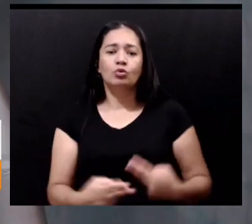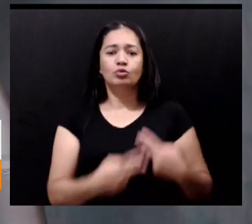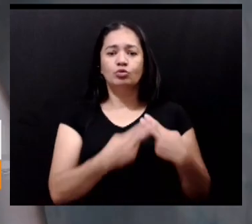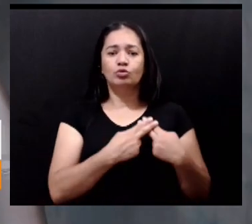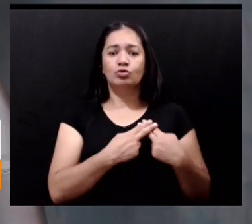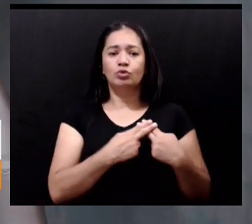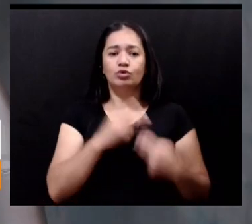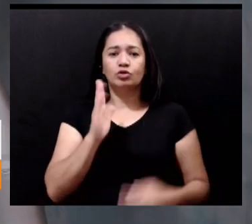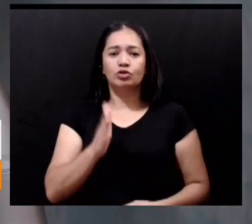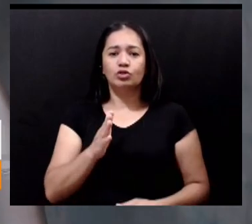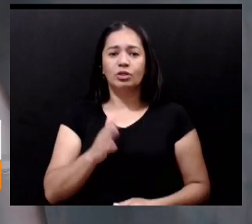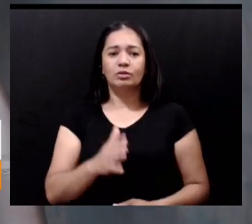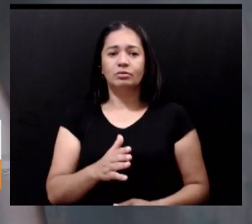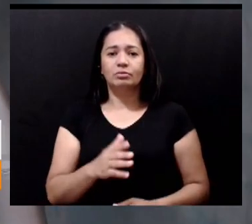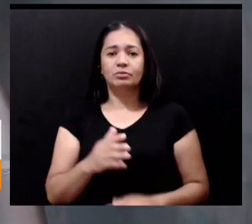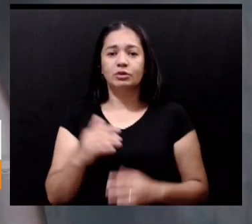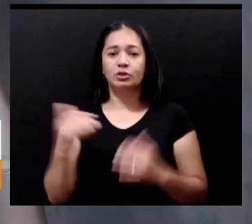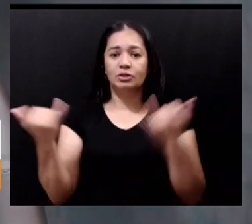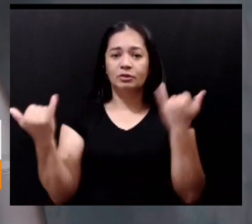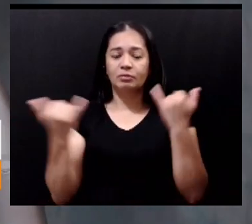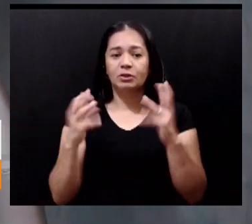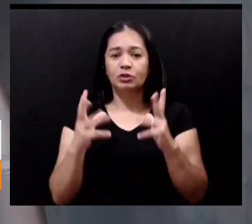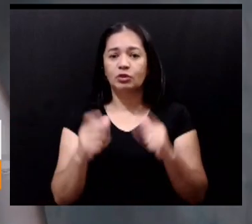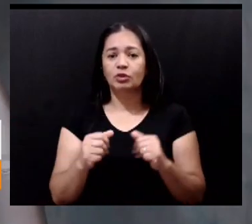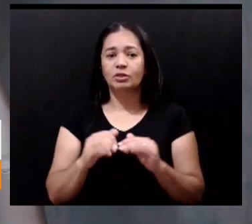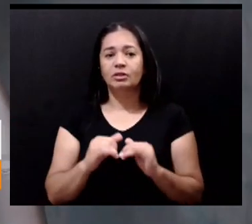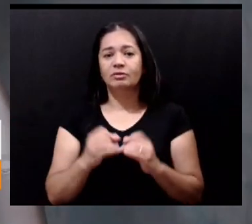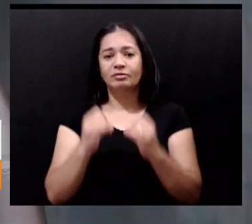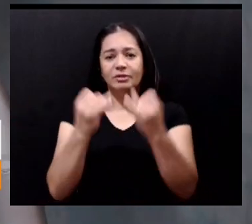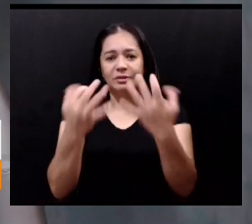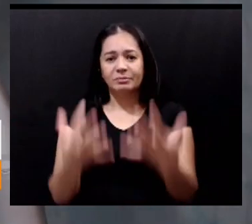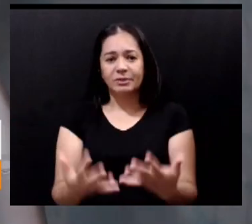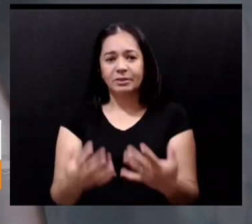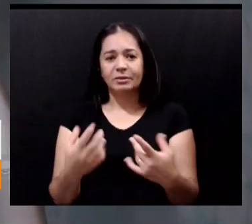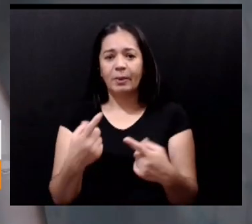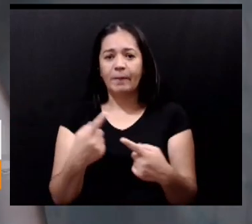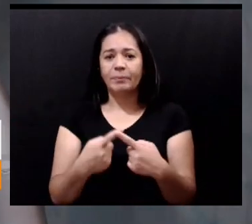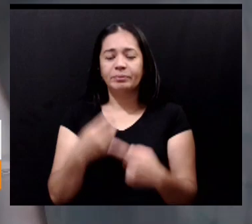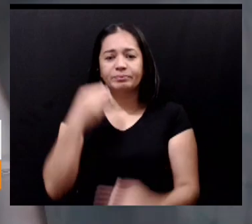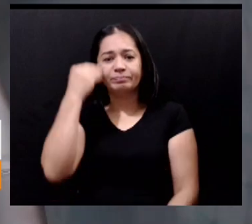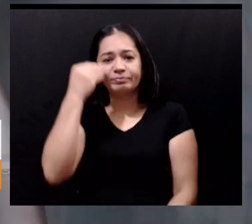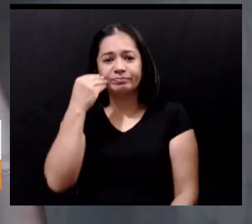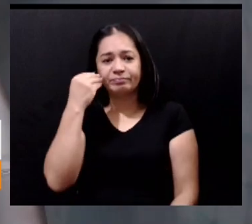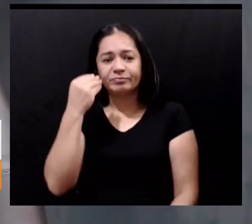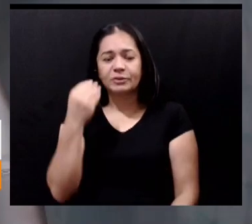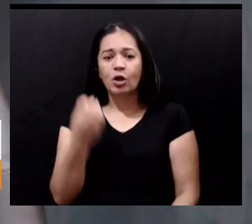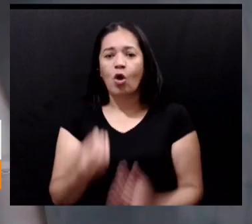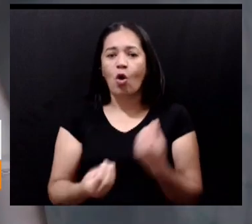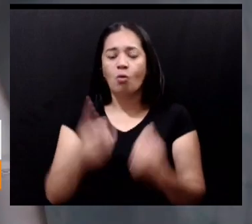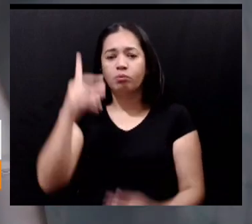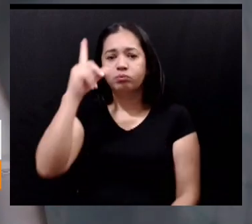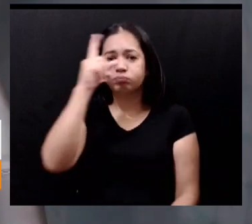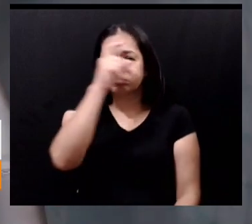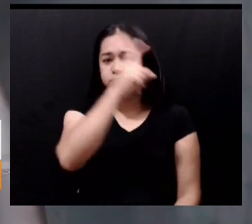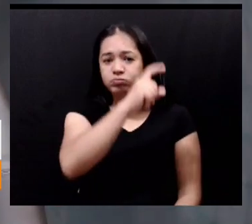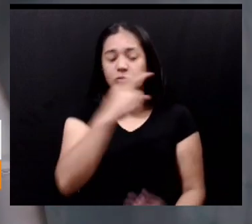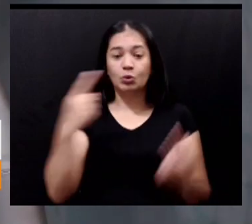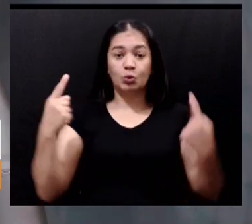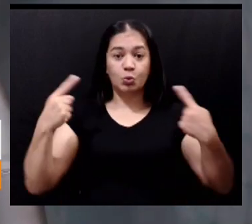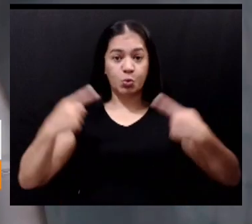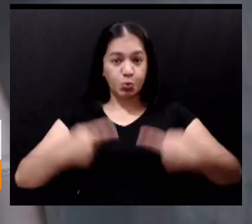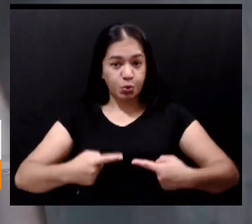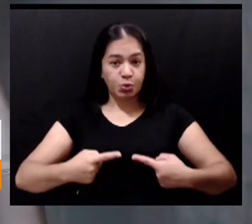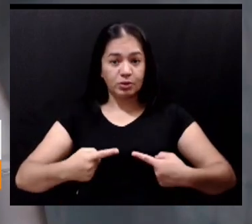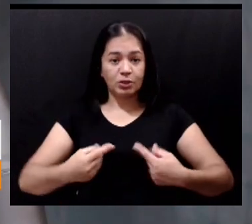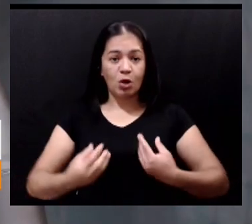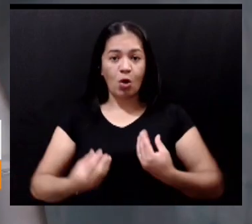para a gente, talvez, a complexidade daquela experiência. O quão difícil, né? O quão desafiador e quão complexo